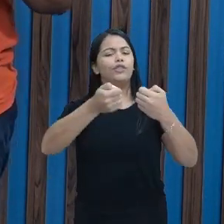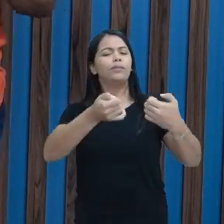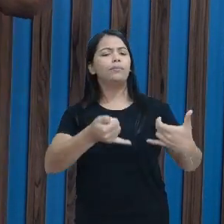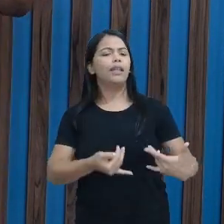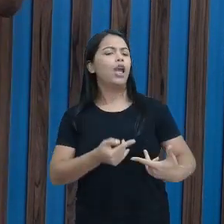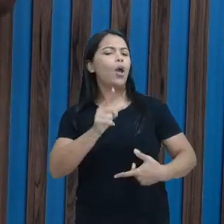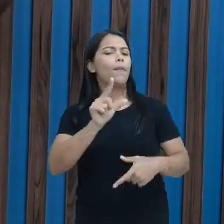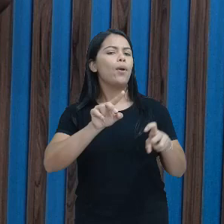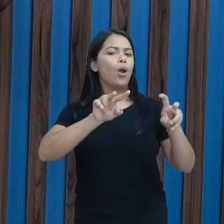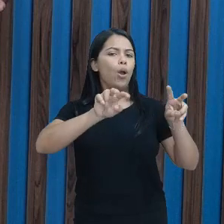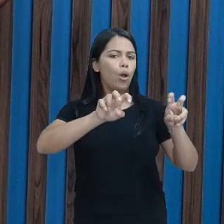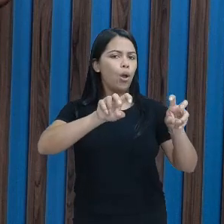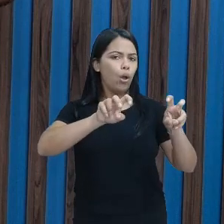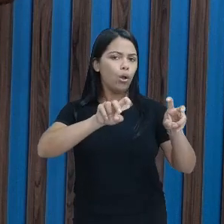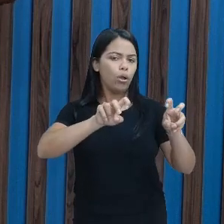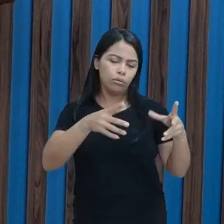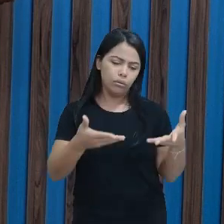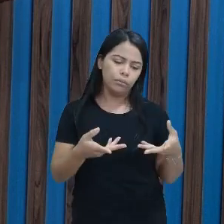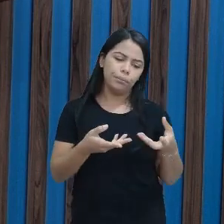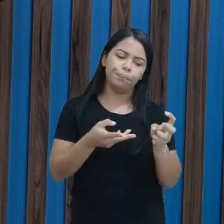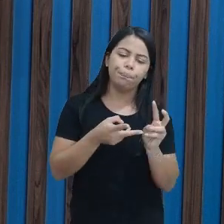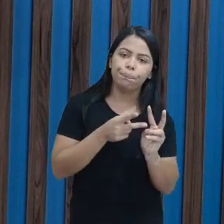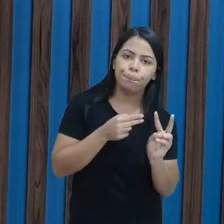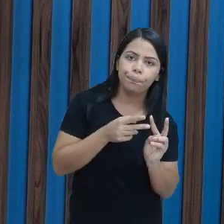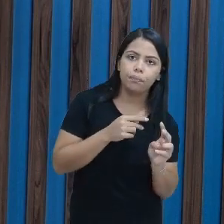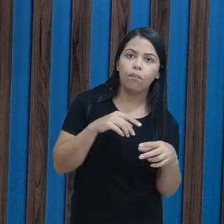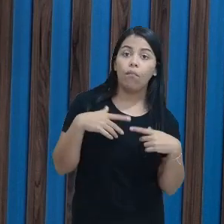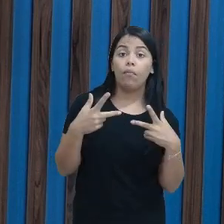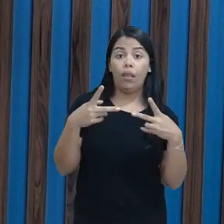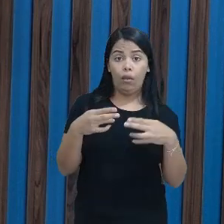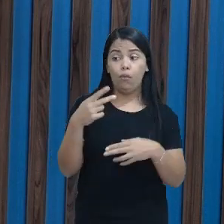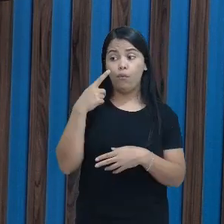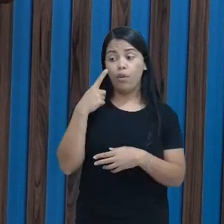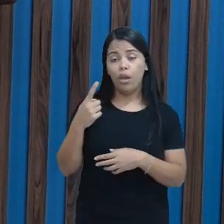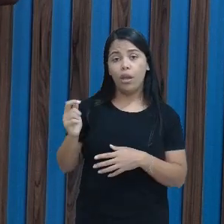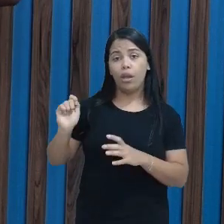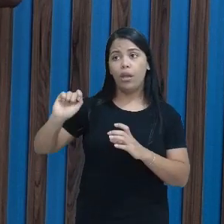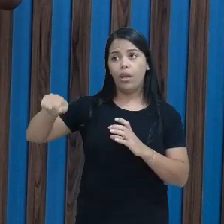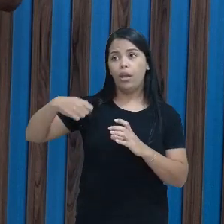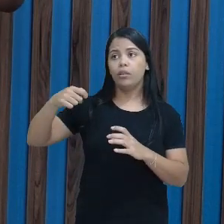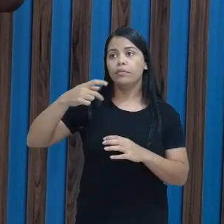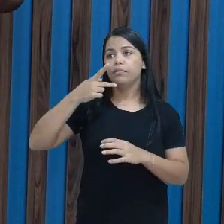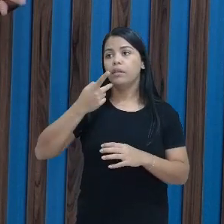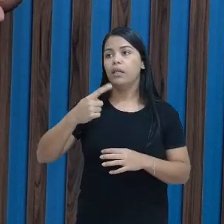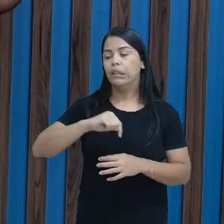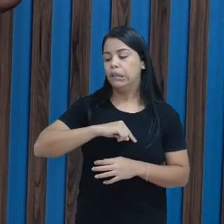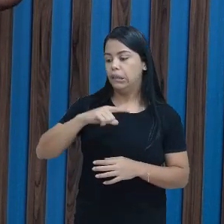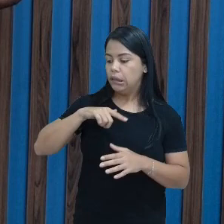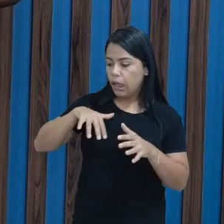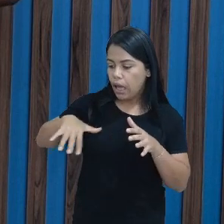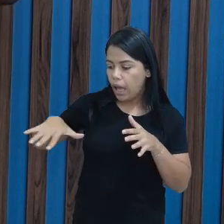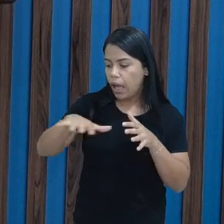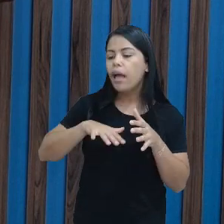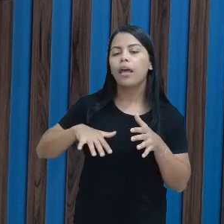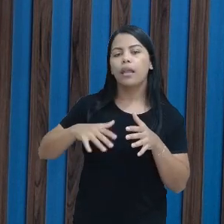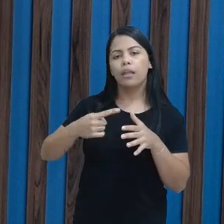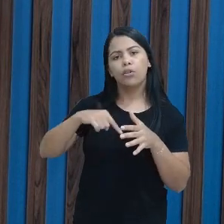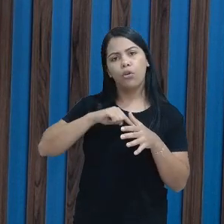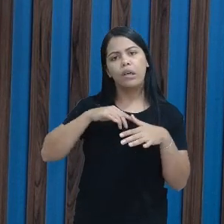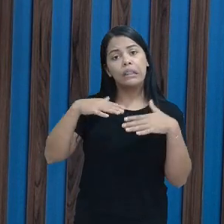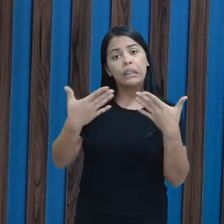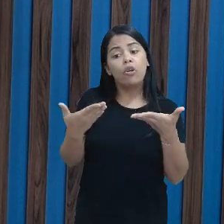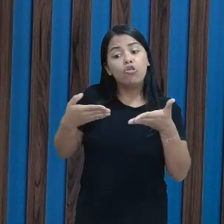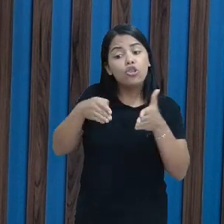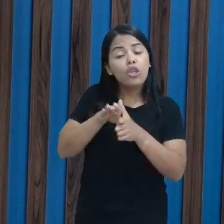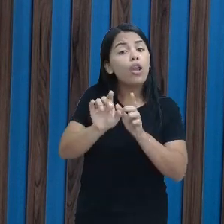nossos povos originários, né? Então, como ele cita no vídeo, nós temos aqui o nosso território e aí chegou o